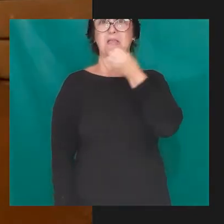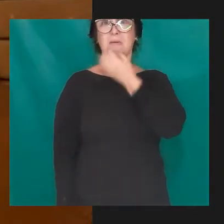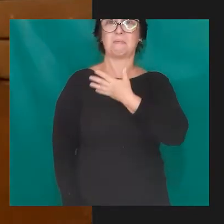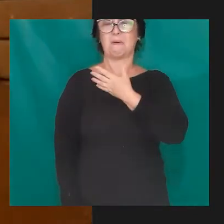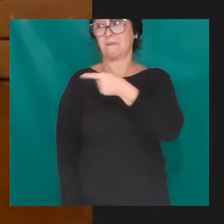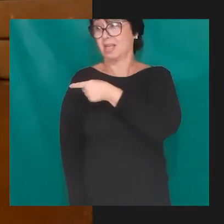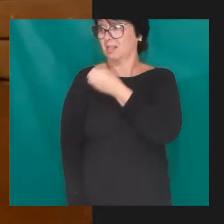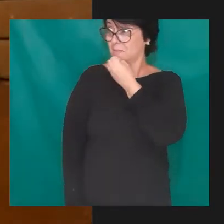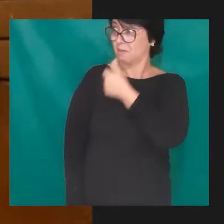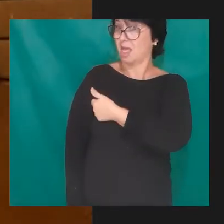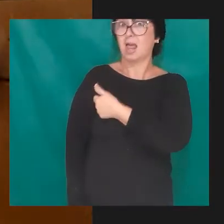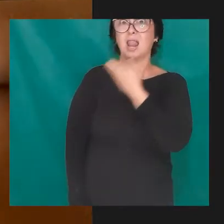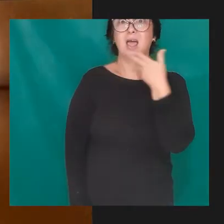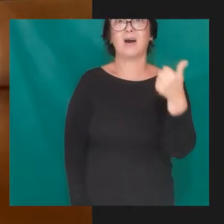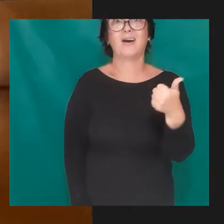tanta disciplina.